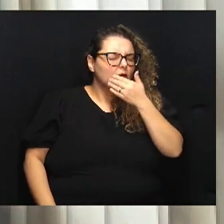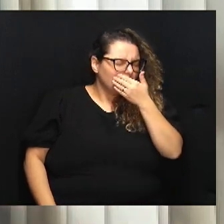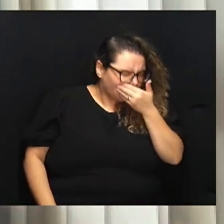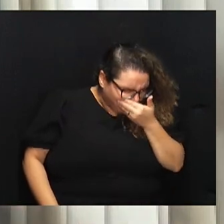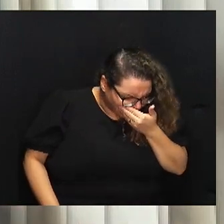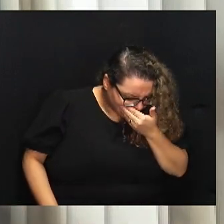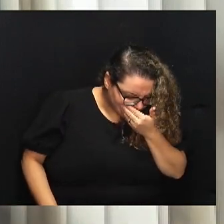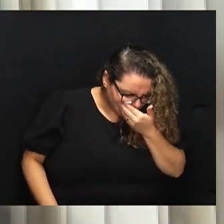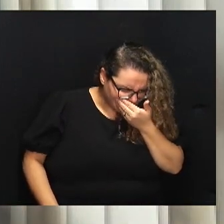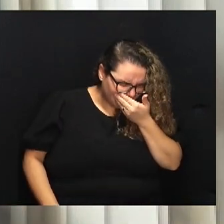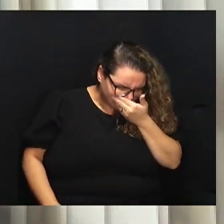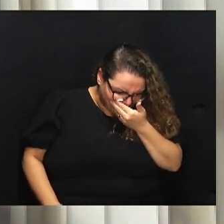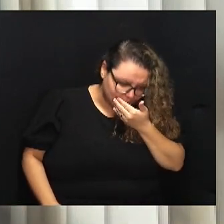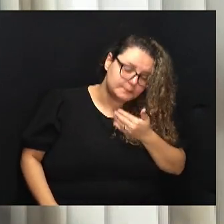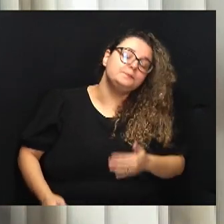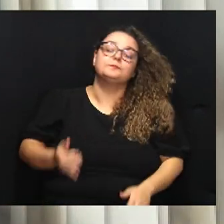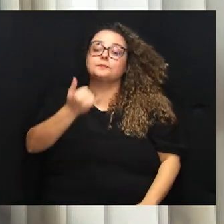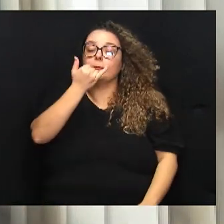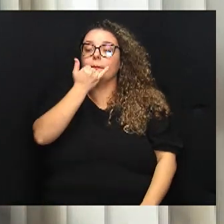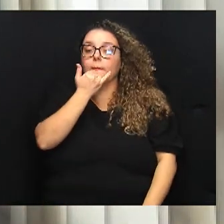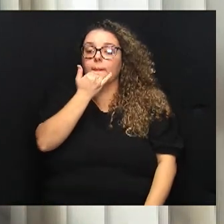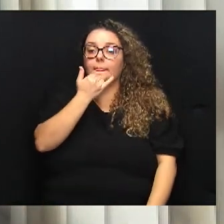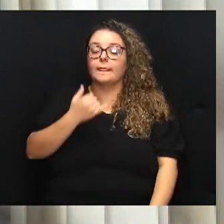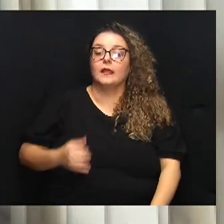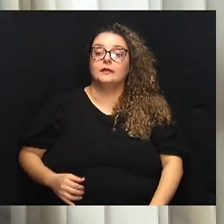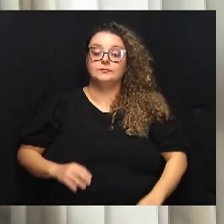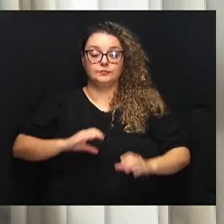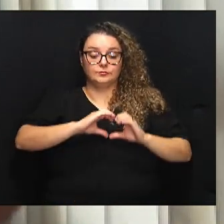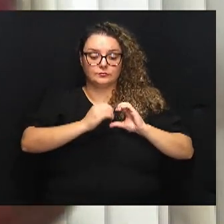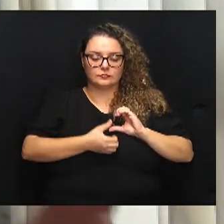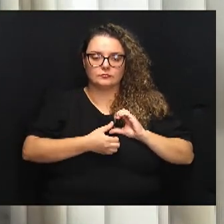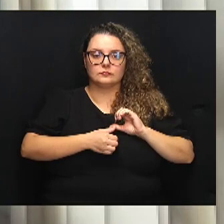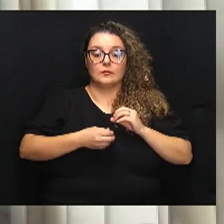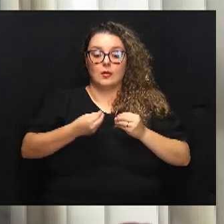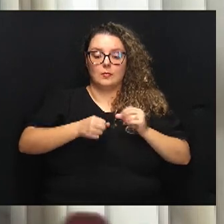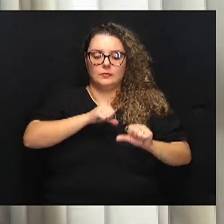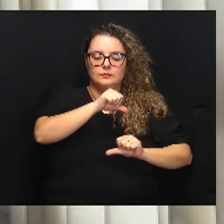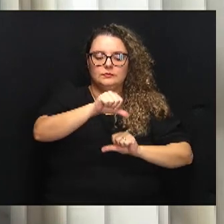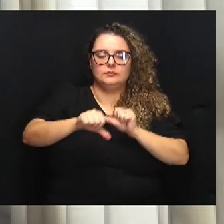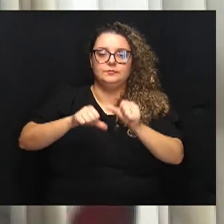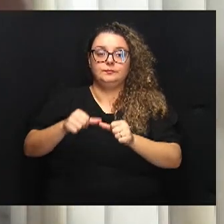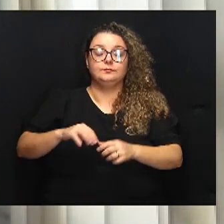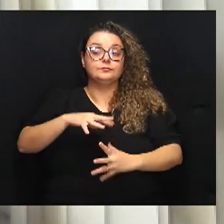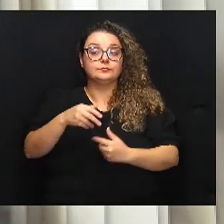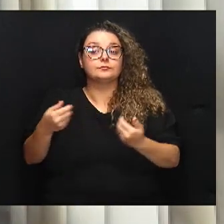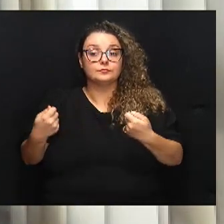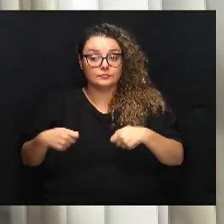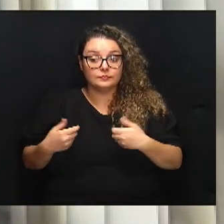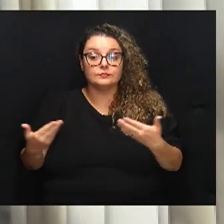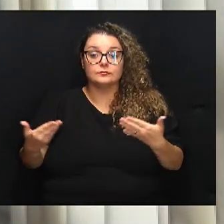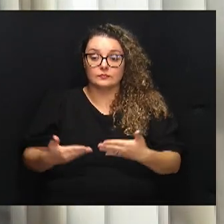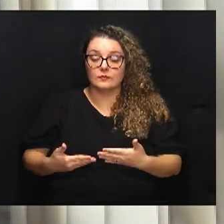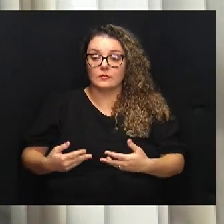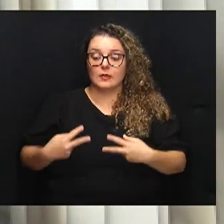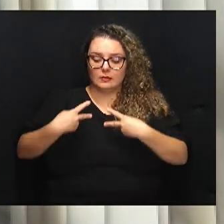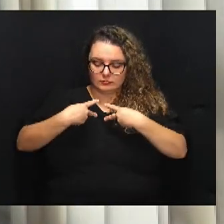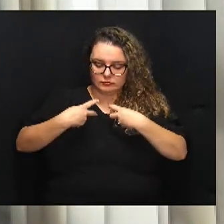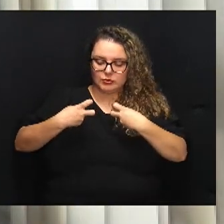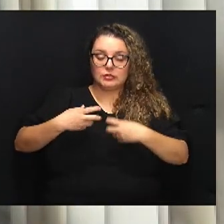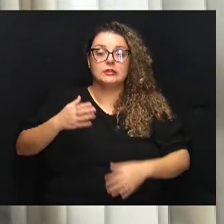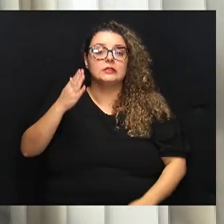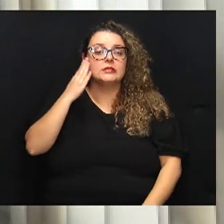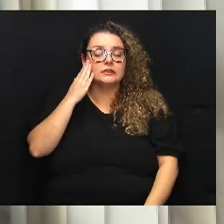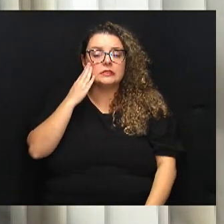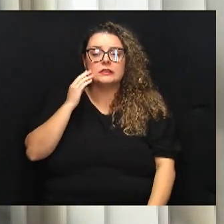sentimos, como é que nós vamos transformar. Eu acho que o mundo precisa disso hoje, da gente olhar para dentro, entender quem